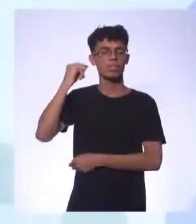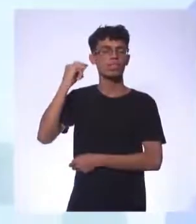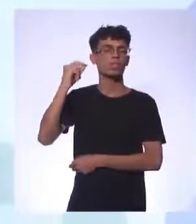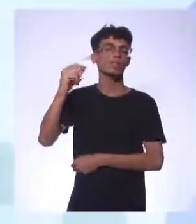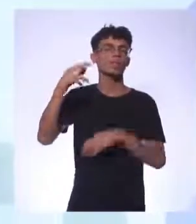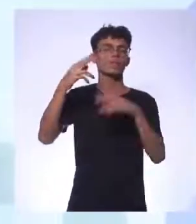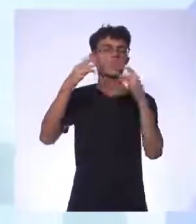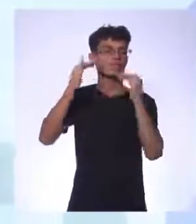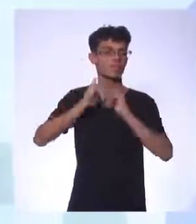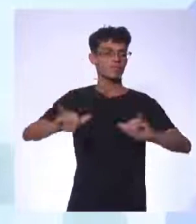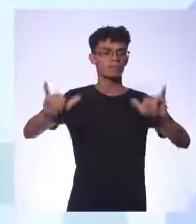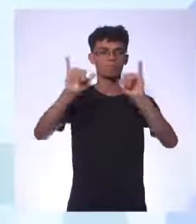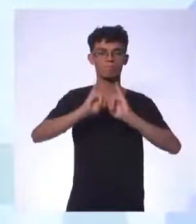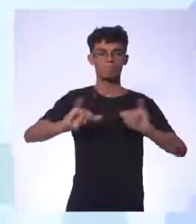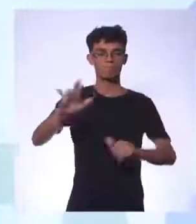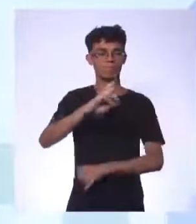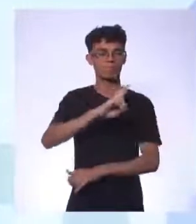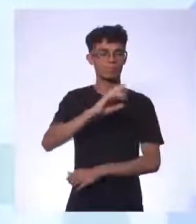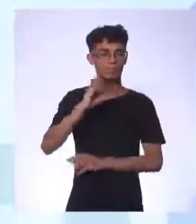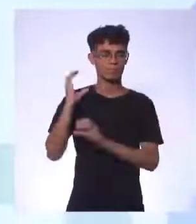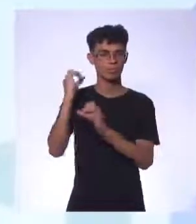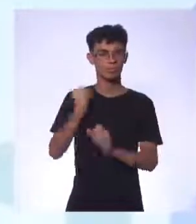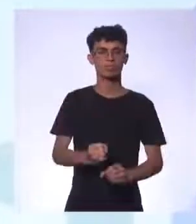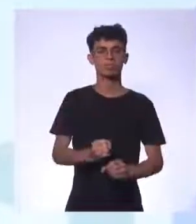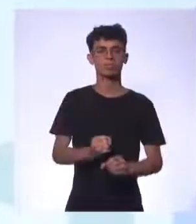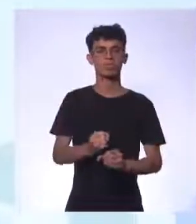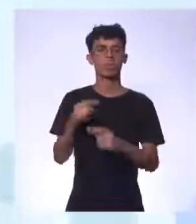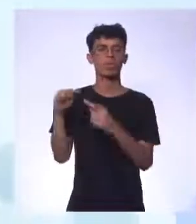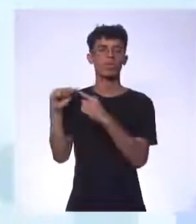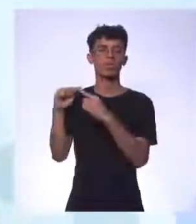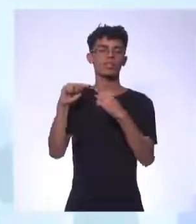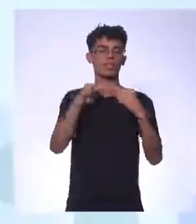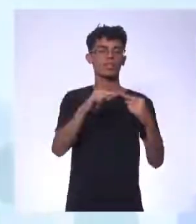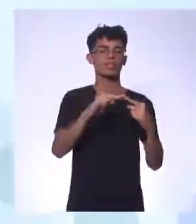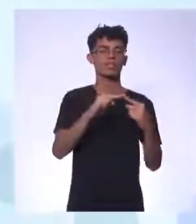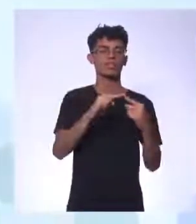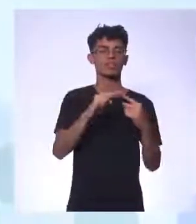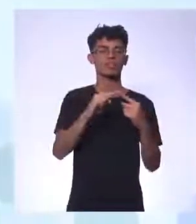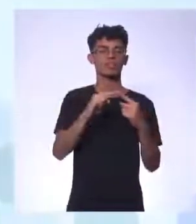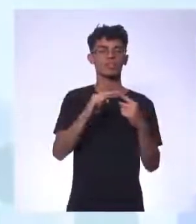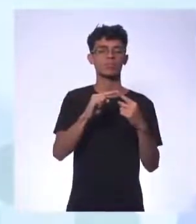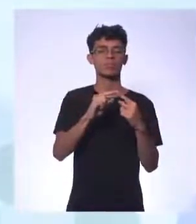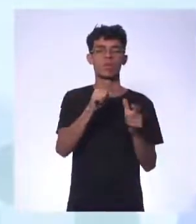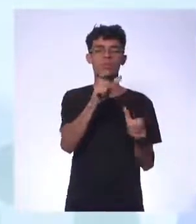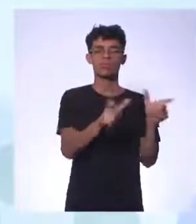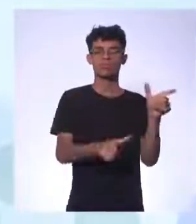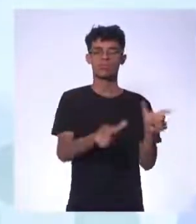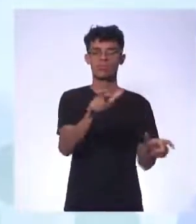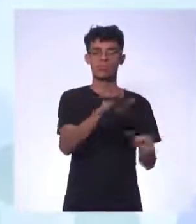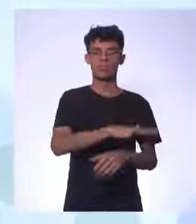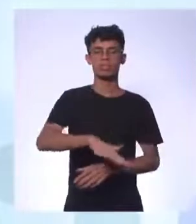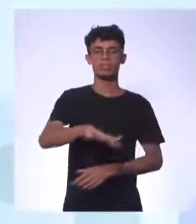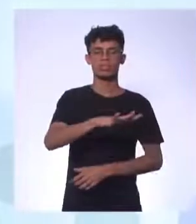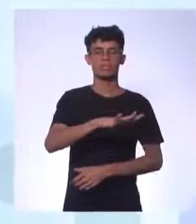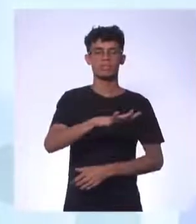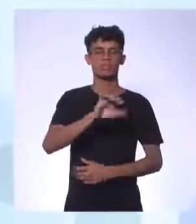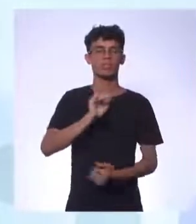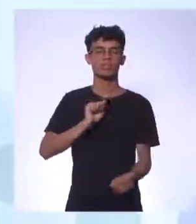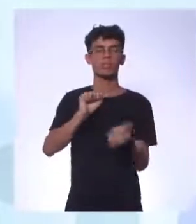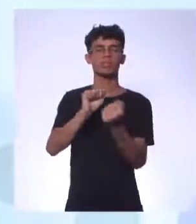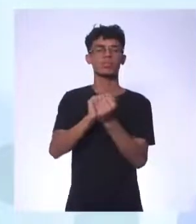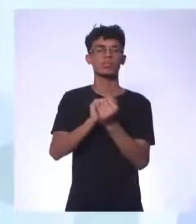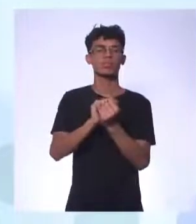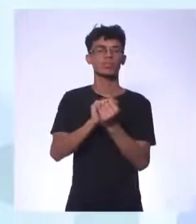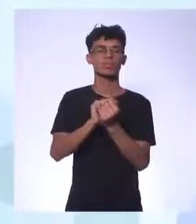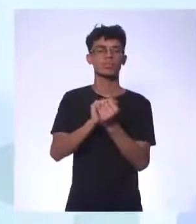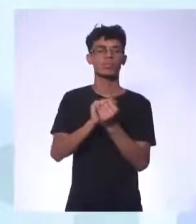conseguiram relacionar, né? Justamente as pessoas, né, as pessoas que estavam envolvidas com o chamado